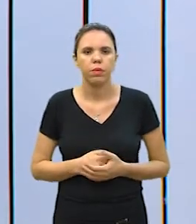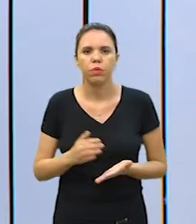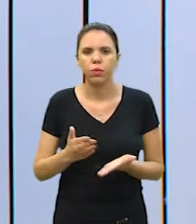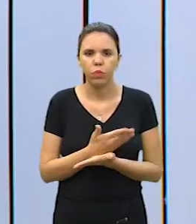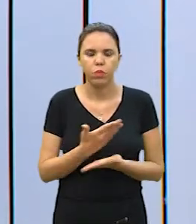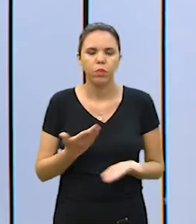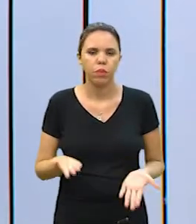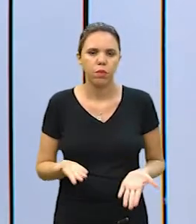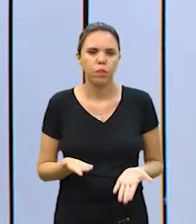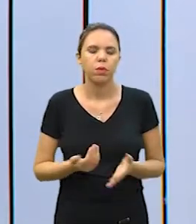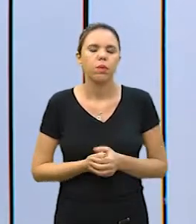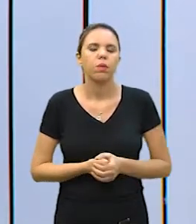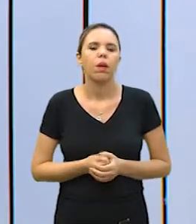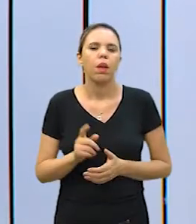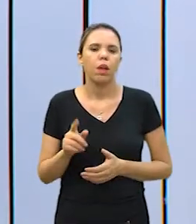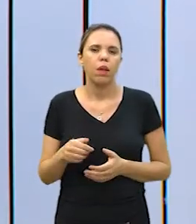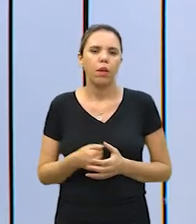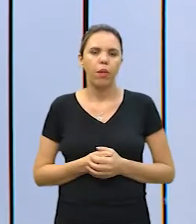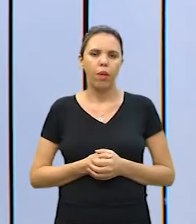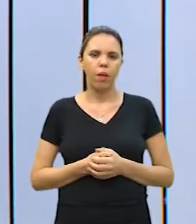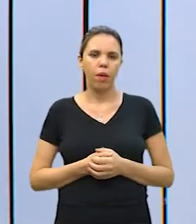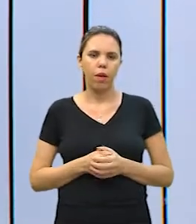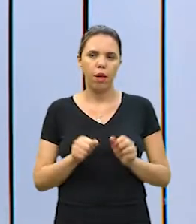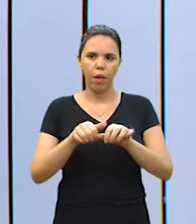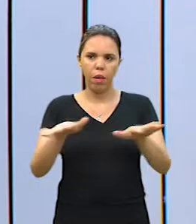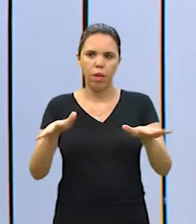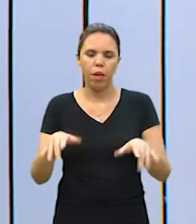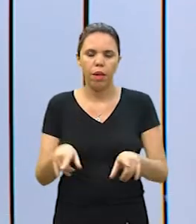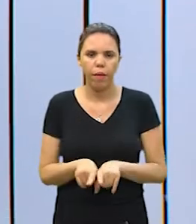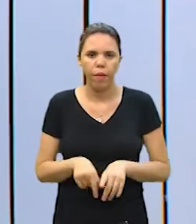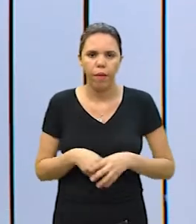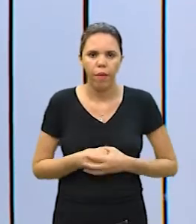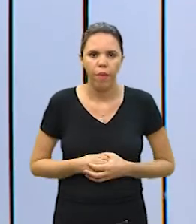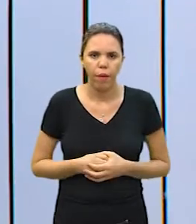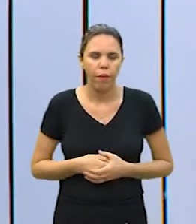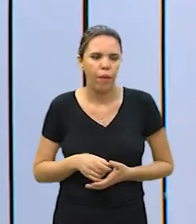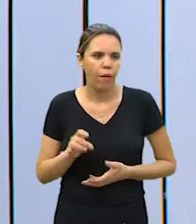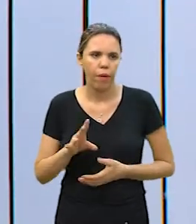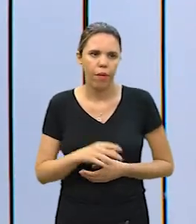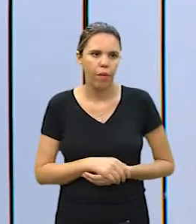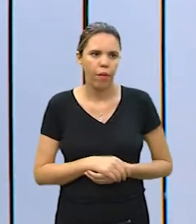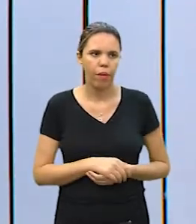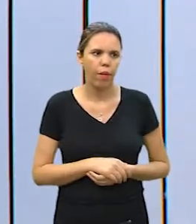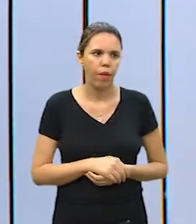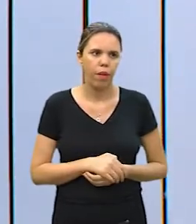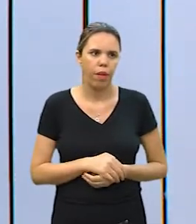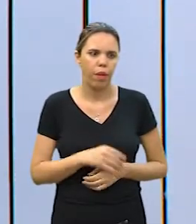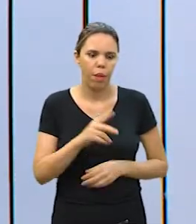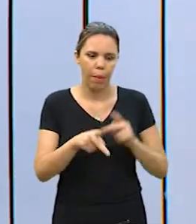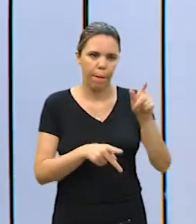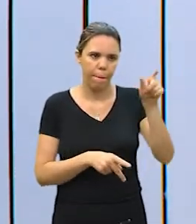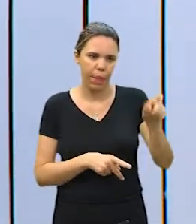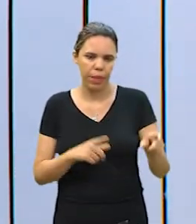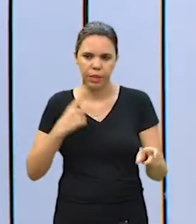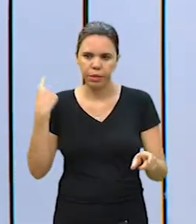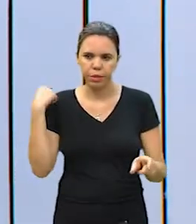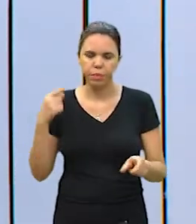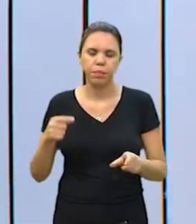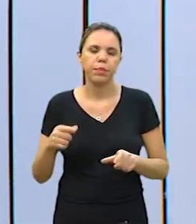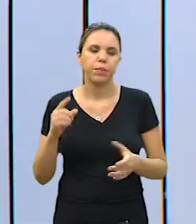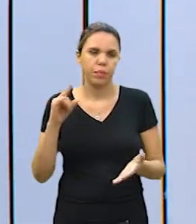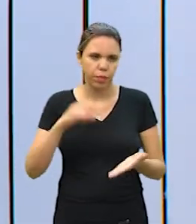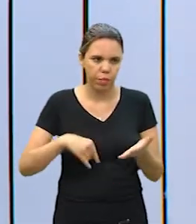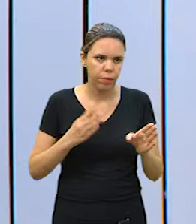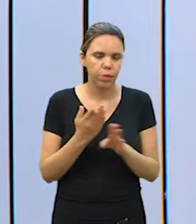uma cartilha, né? E essa cartilha ser distribuída também, não só para aquela paciente que teve o